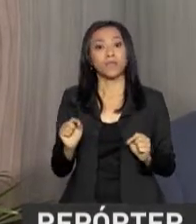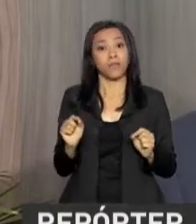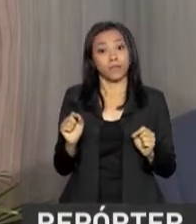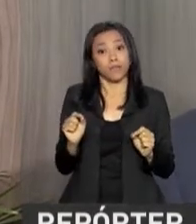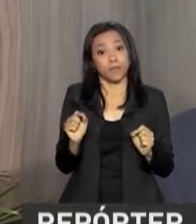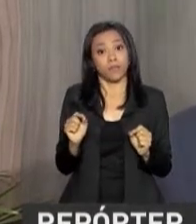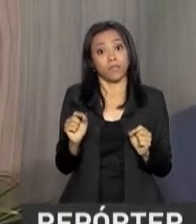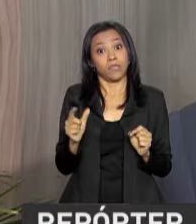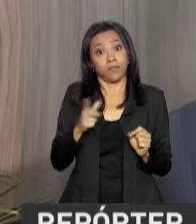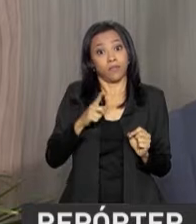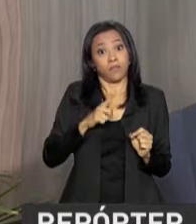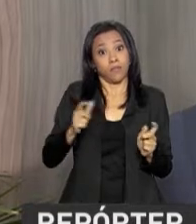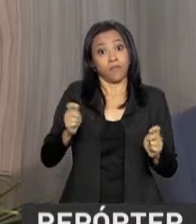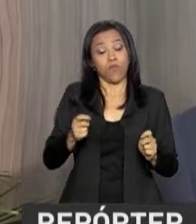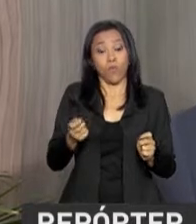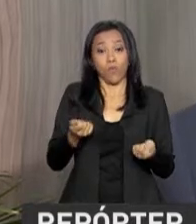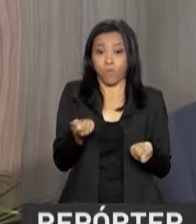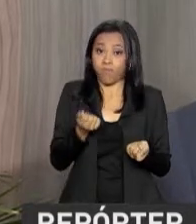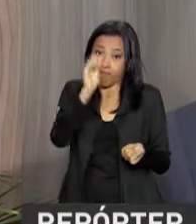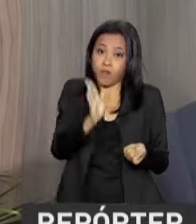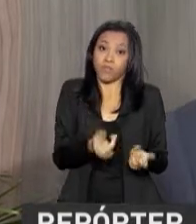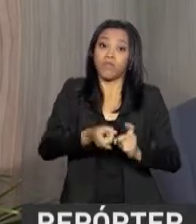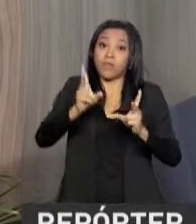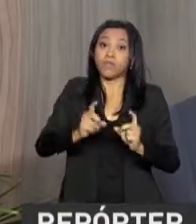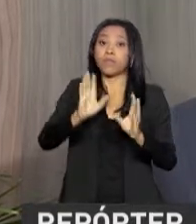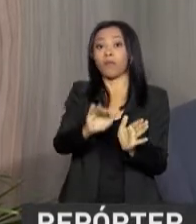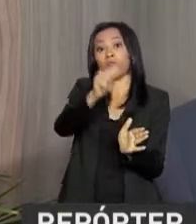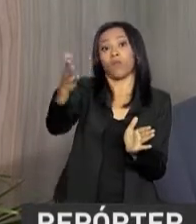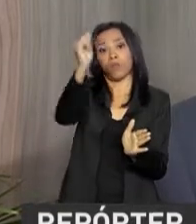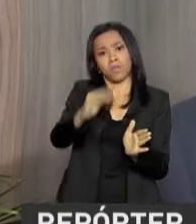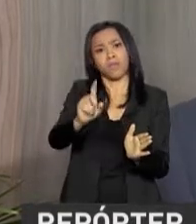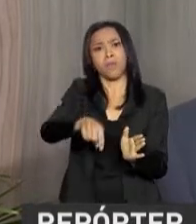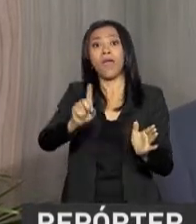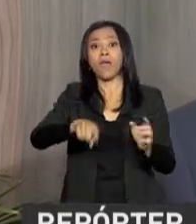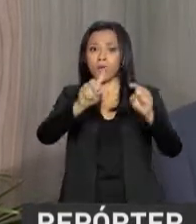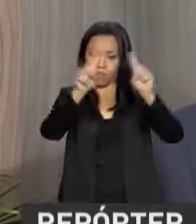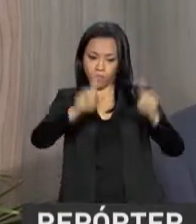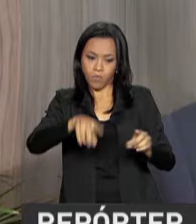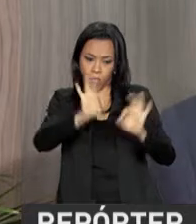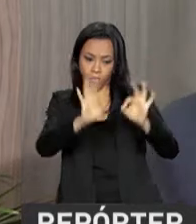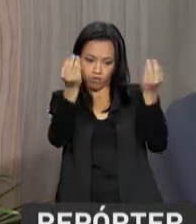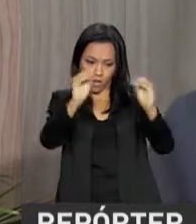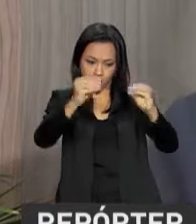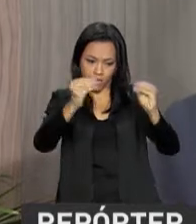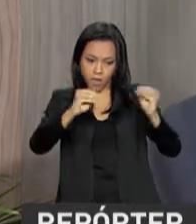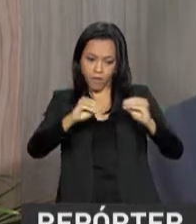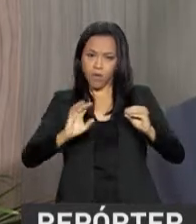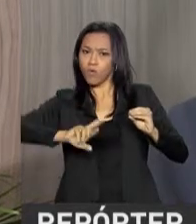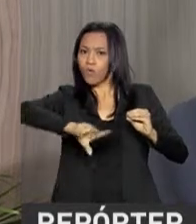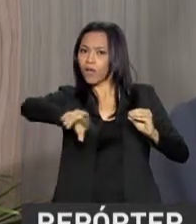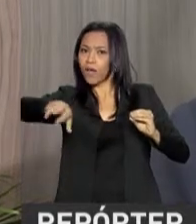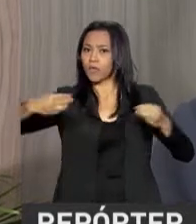de o brasil exportar esses produtos então é um é um plano que o desenvolvido junto com o ministério junto com os setores